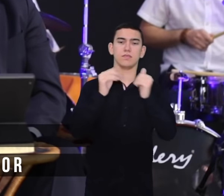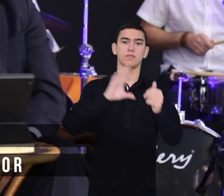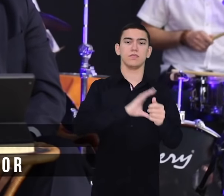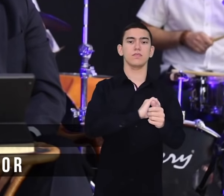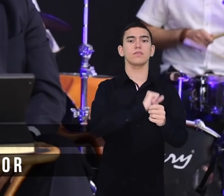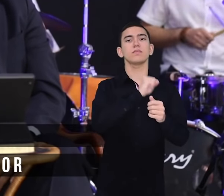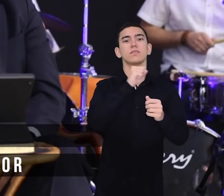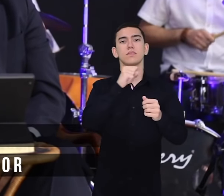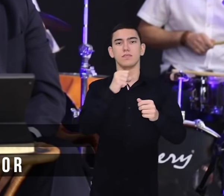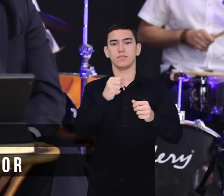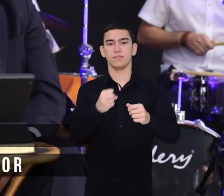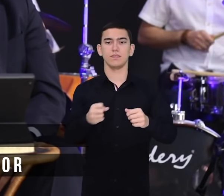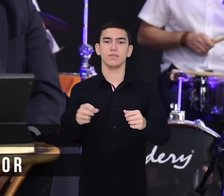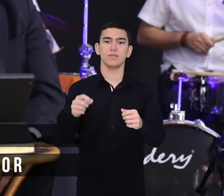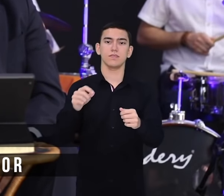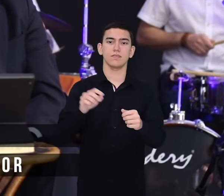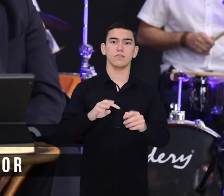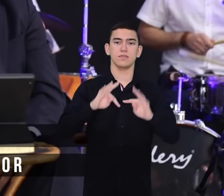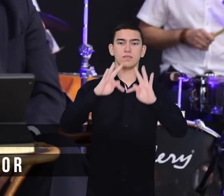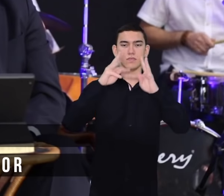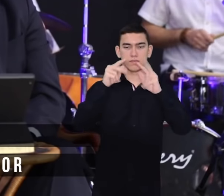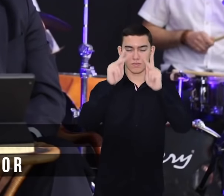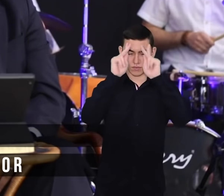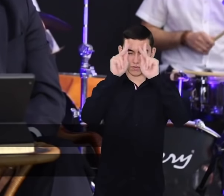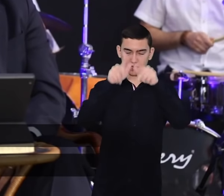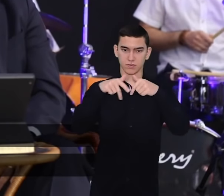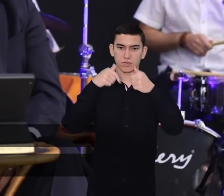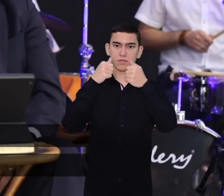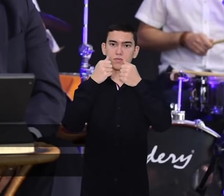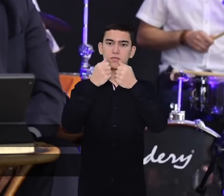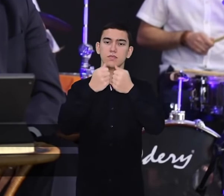Teu nome invocarei como em amor,